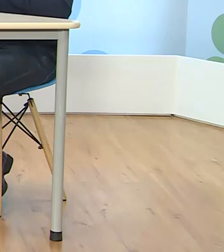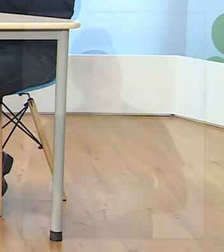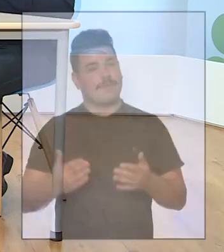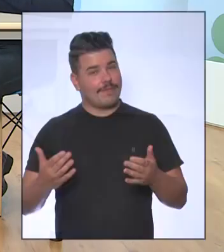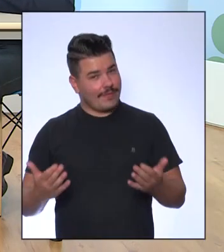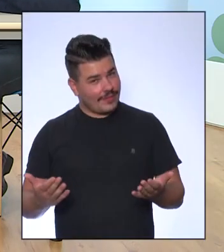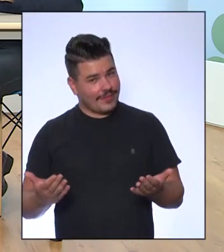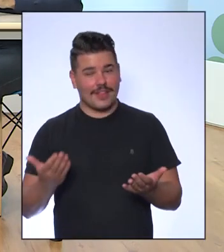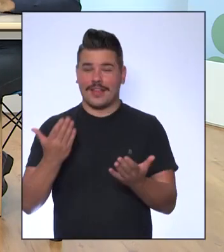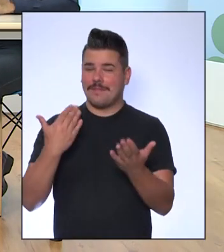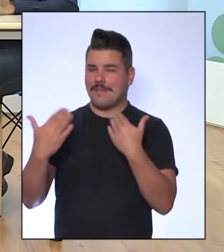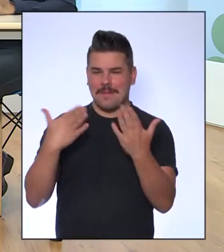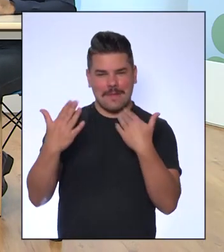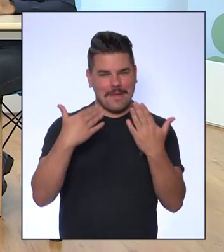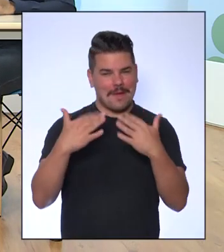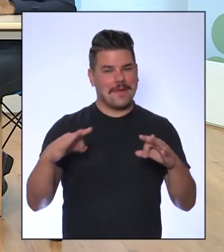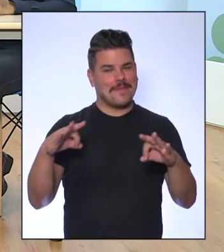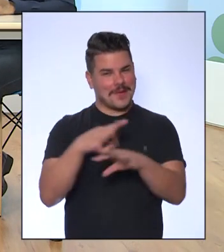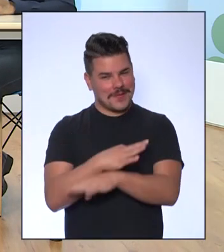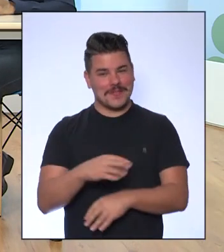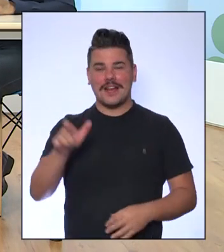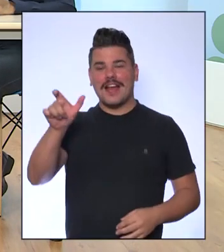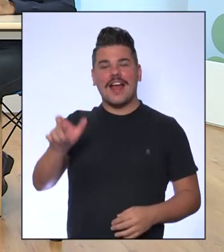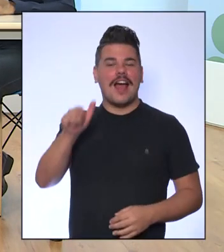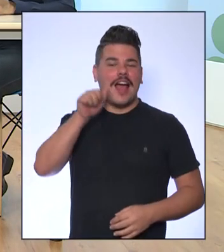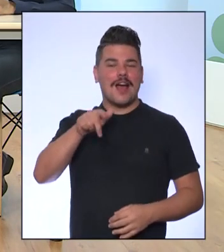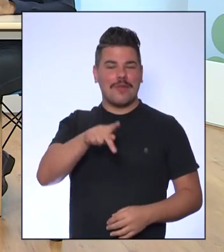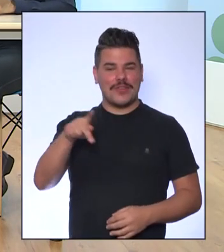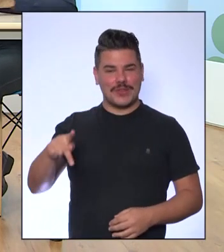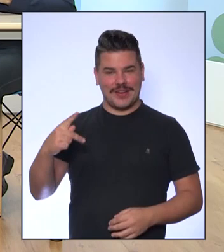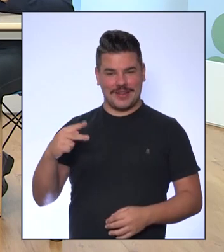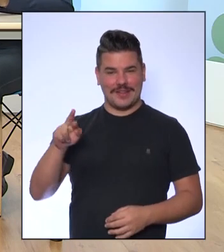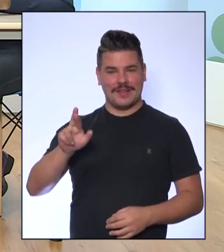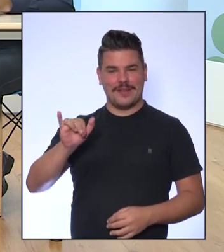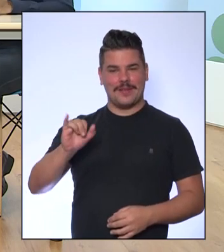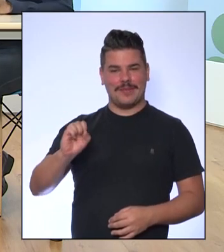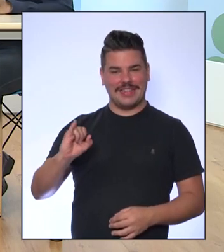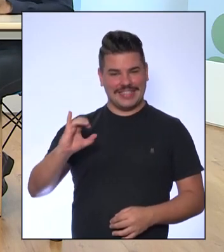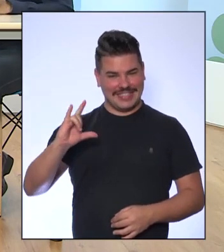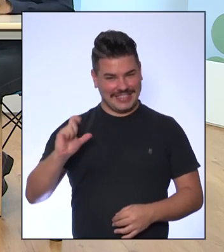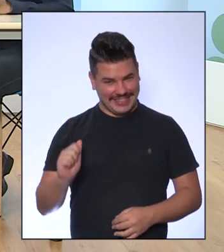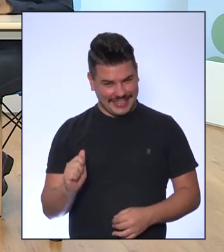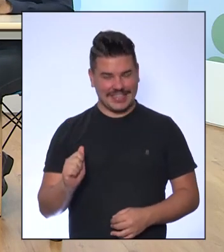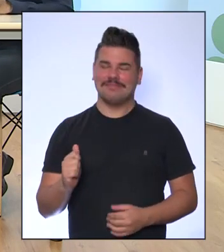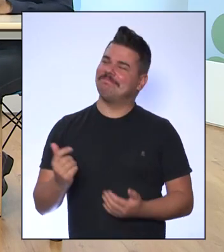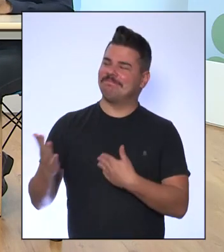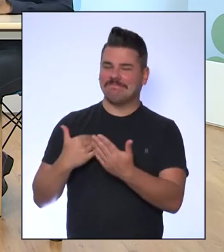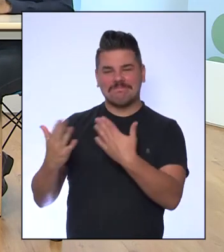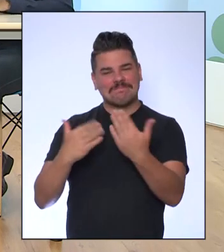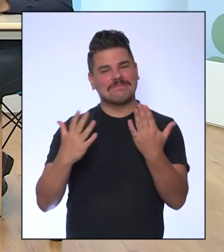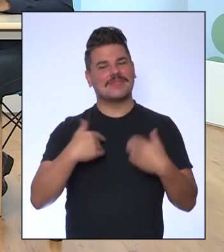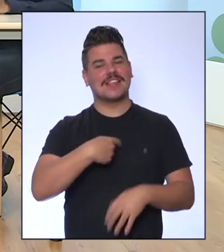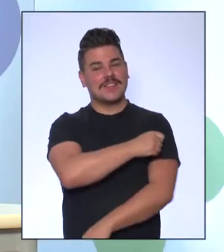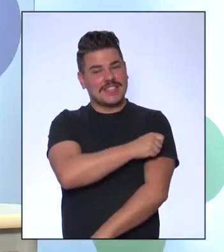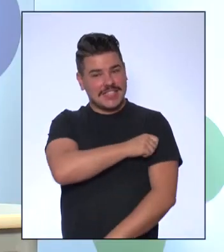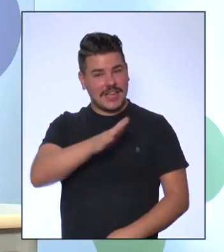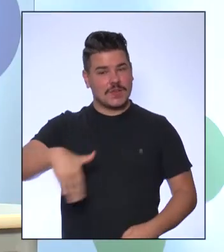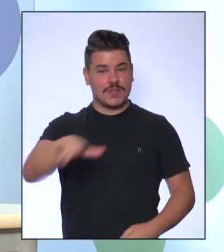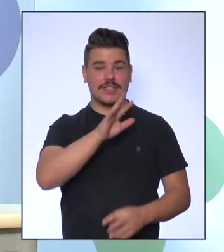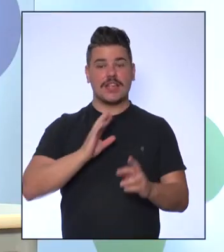voltamos com a interação, professora Priscila. Nossos alunos já estão aqui colaborando